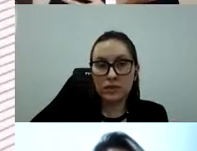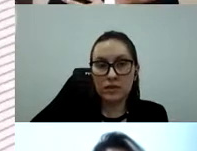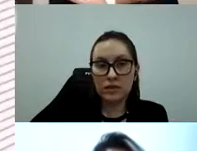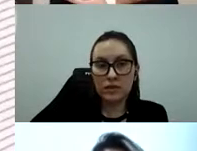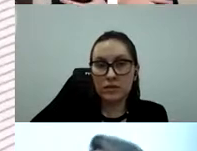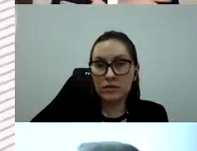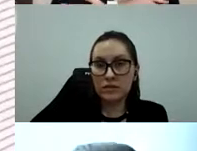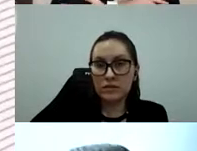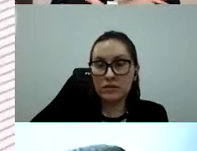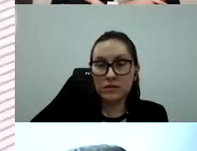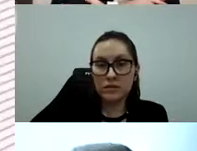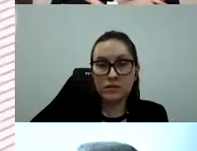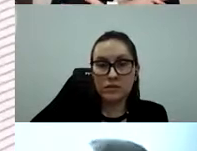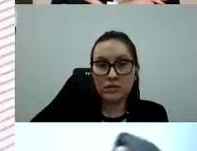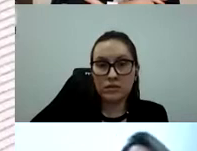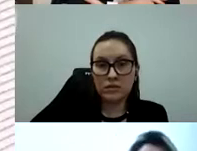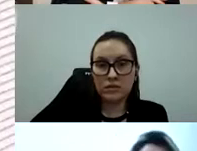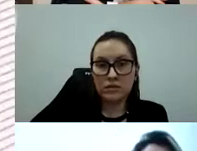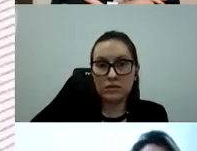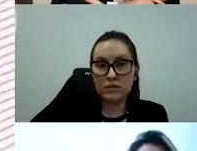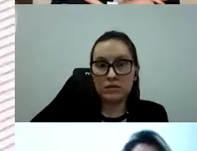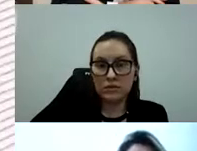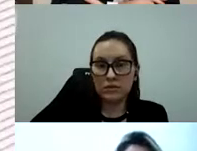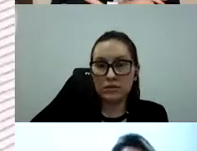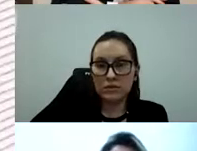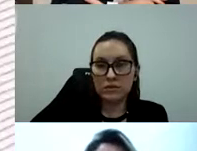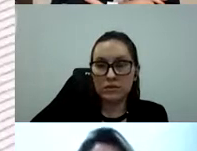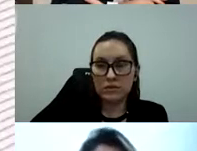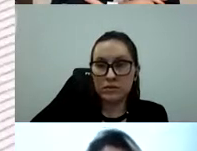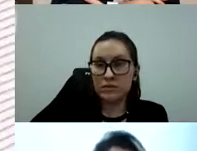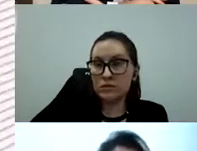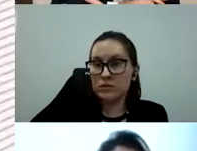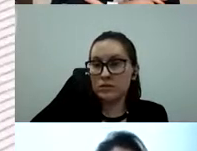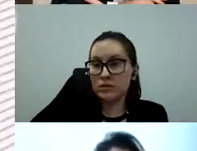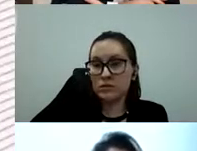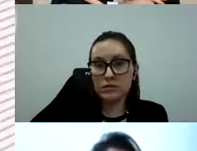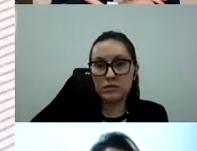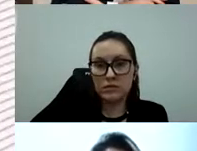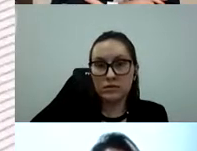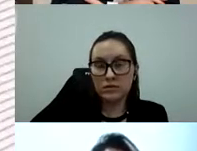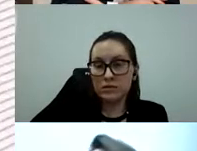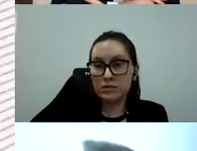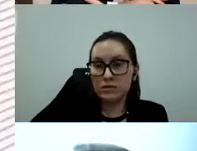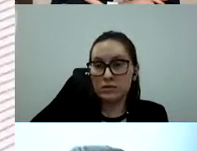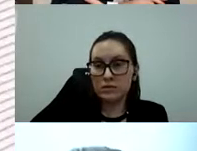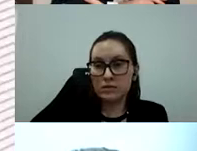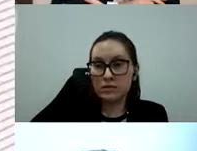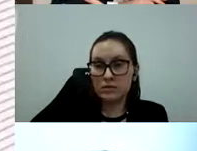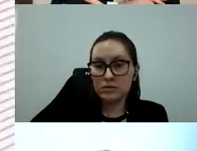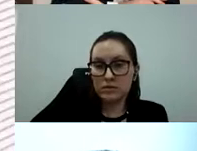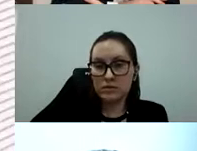Doutora Nazaré Carita Ribolo Zucchello. Riboli, né? Zucchello.